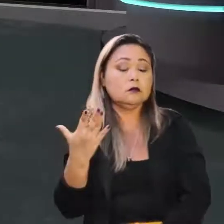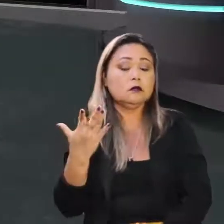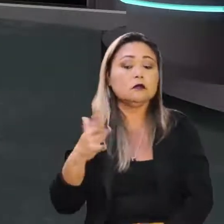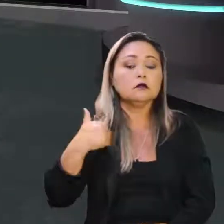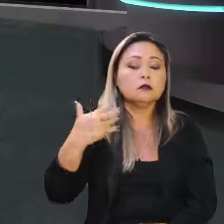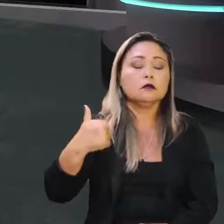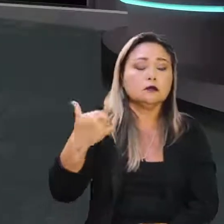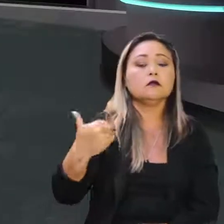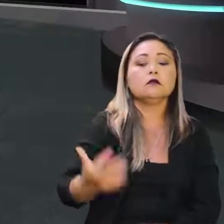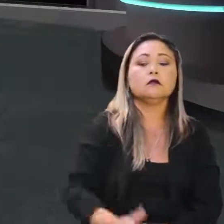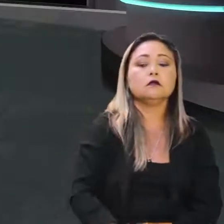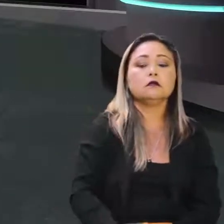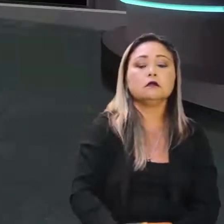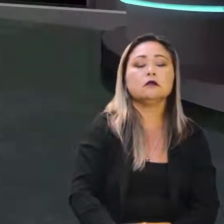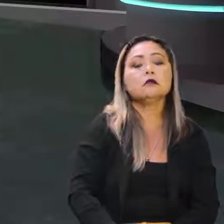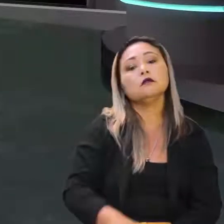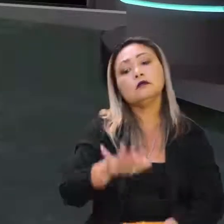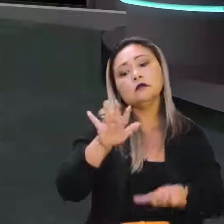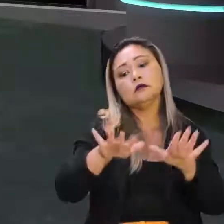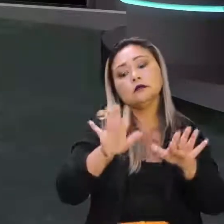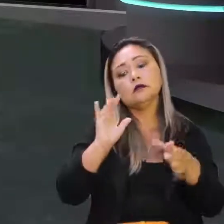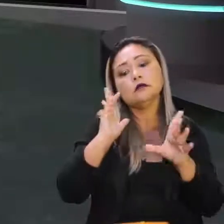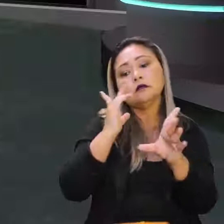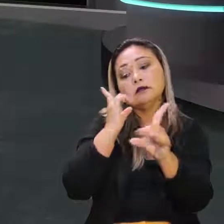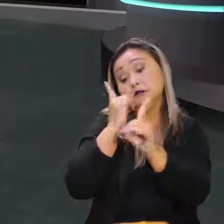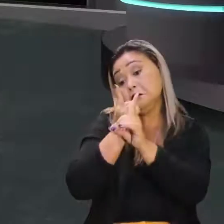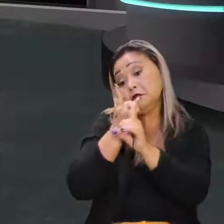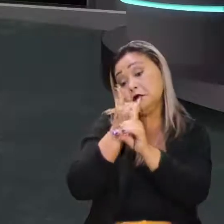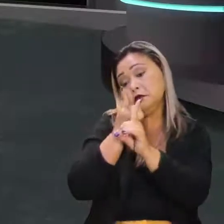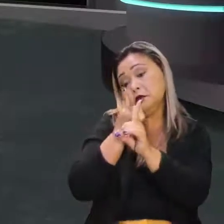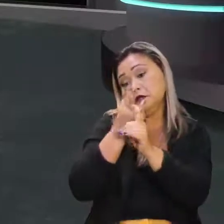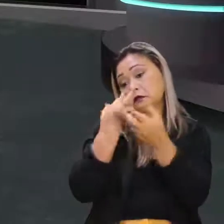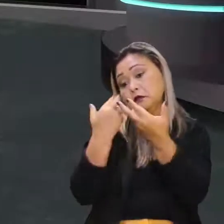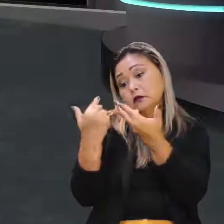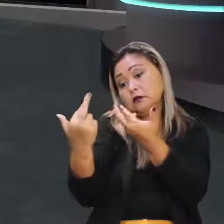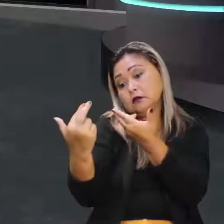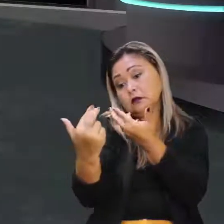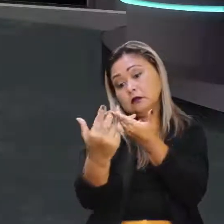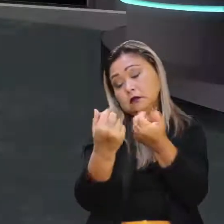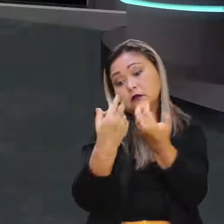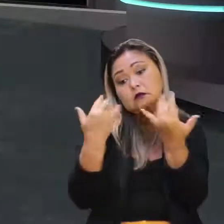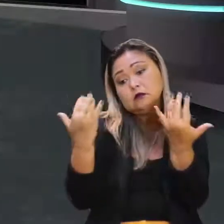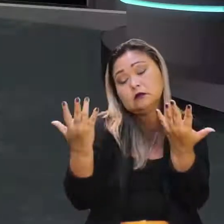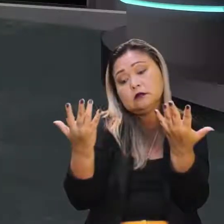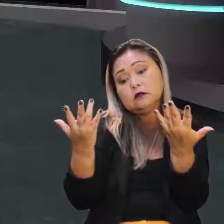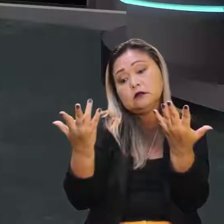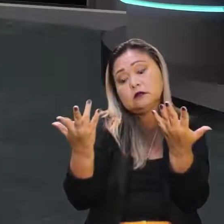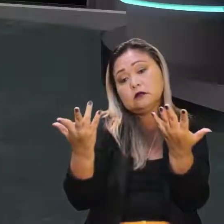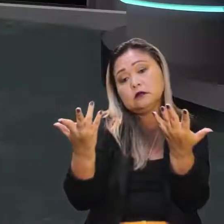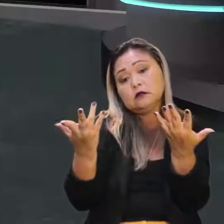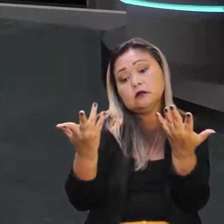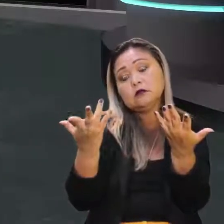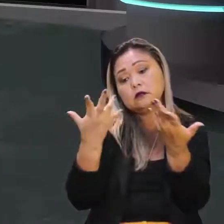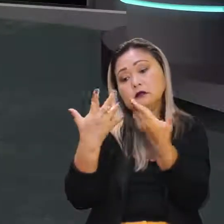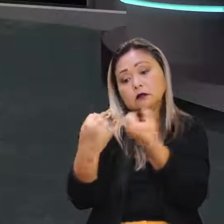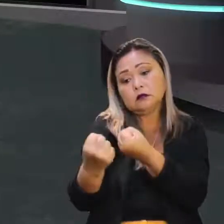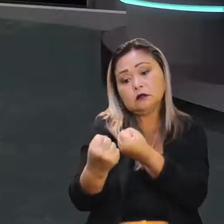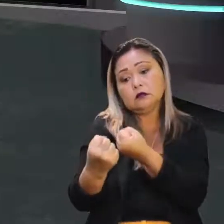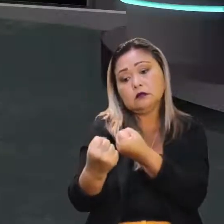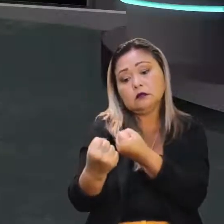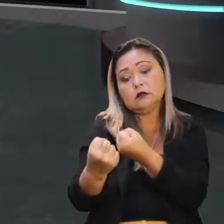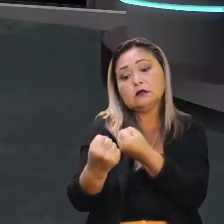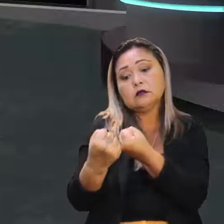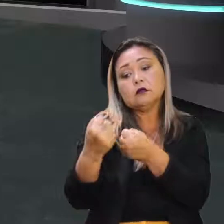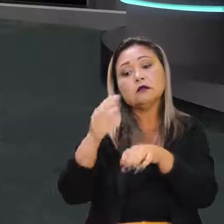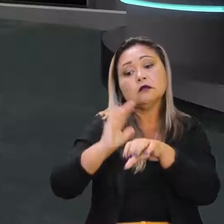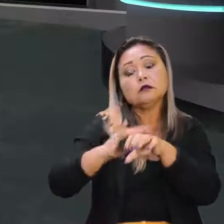Vai mais ou menos daí. Se alguém encontrar uma resposta semelhante a essa, nós achamos aceitável, porque é